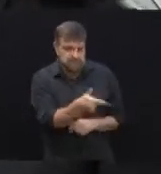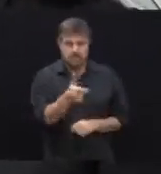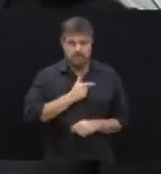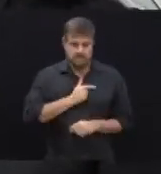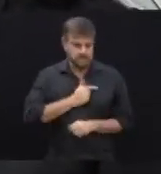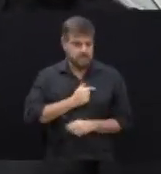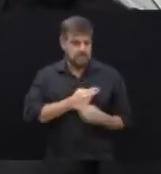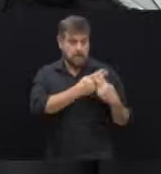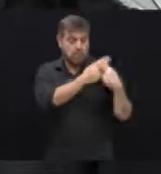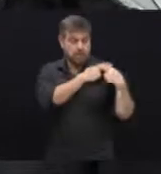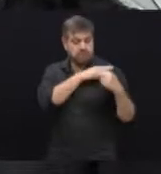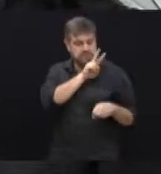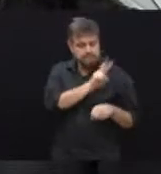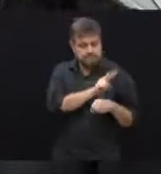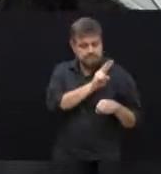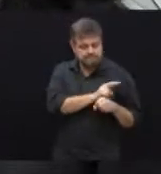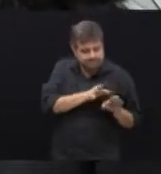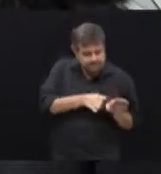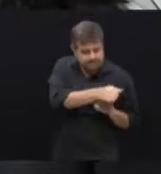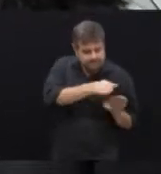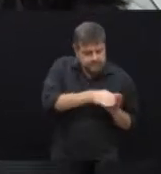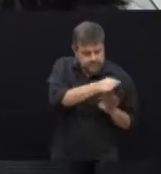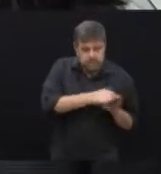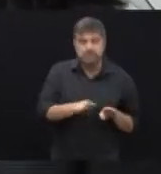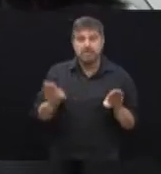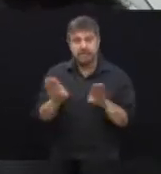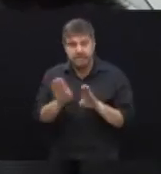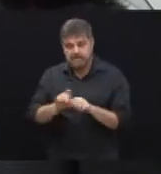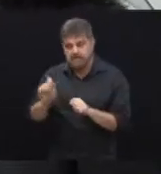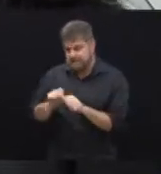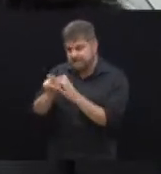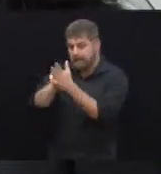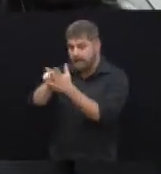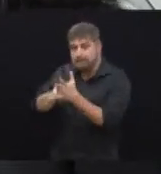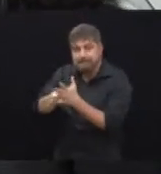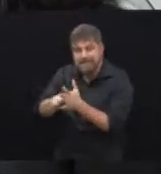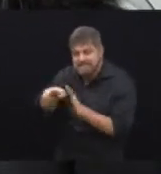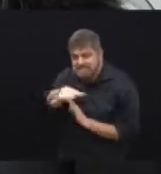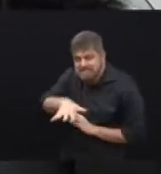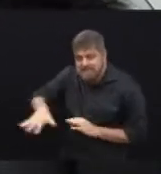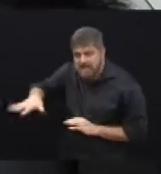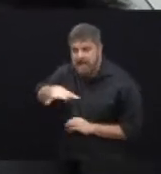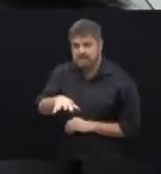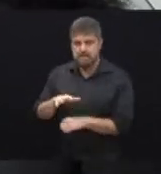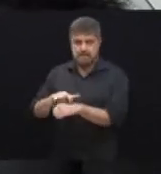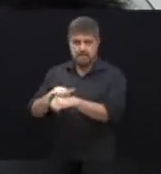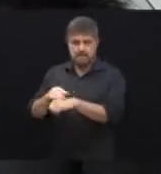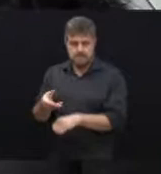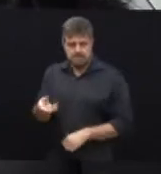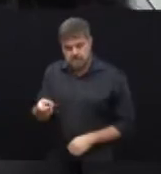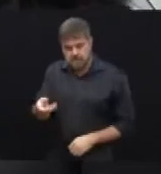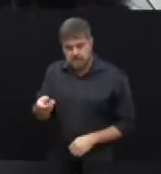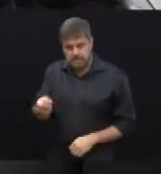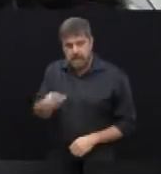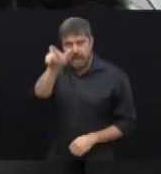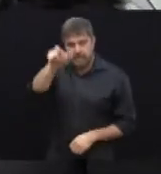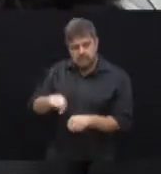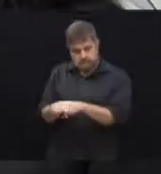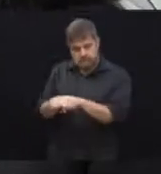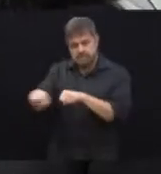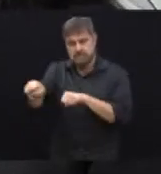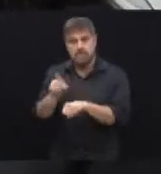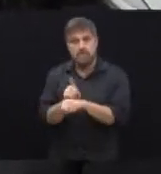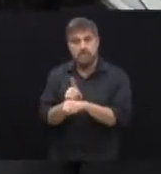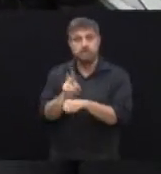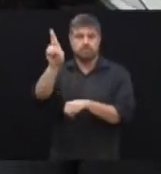essa supervisão por subespecialista clínico e também desenvolva um trabalho de pesquisa que vai gerar, então, a qualificação